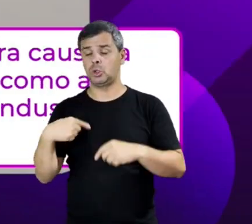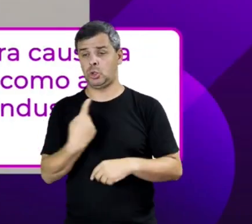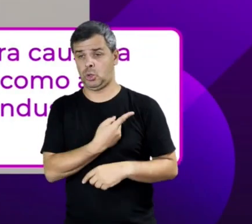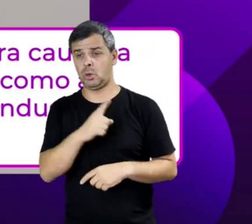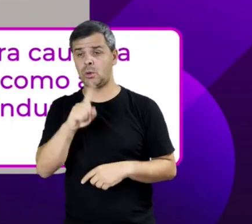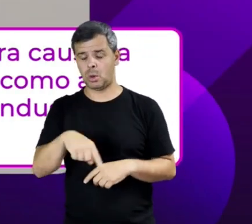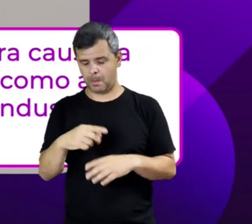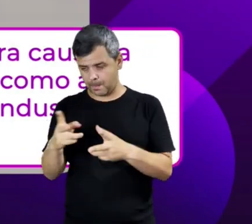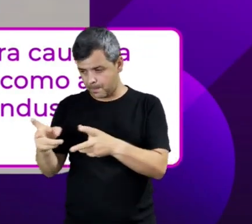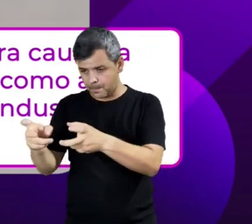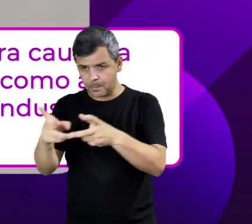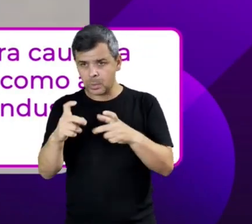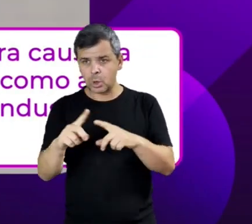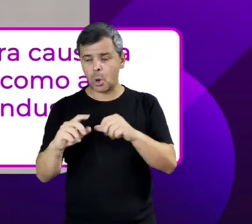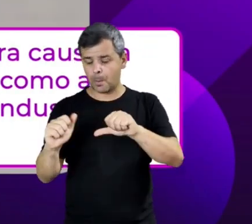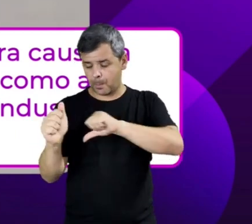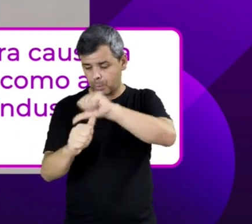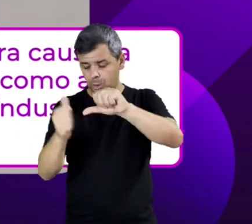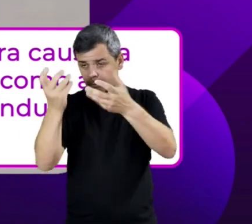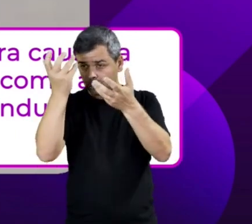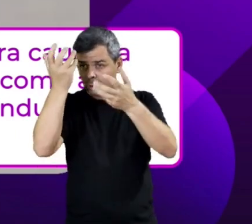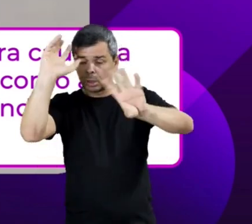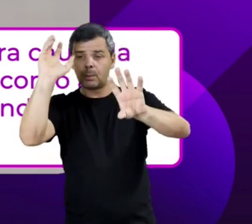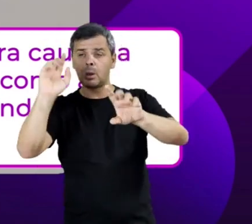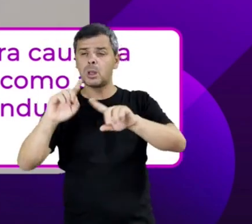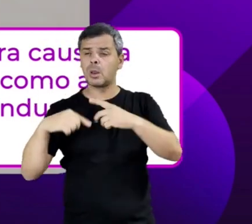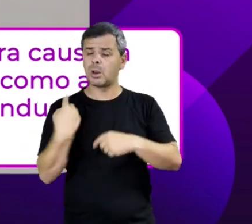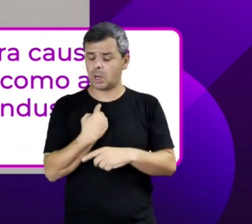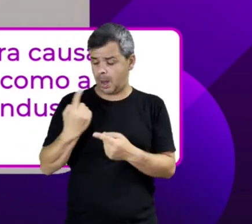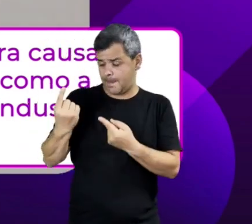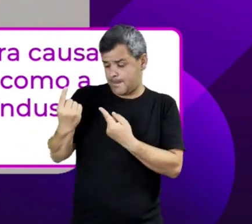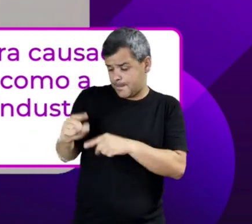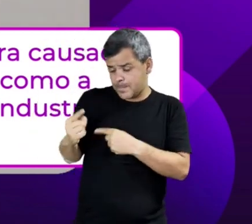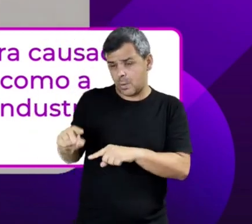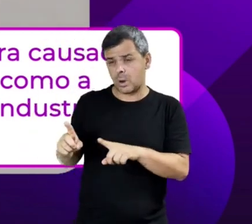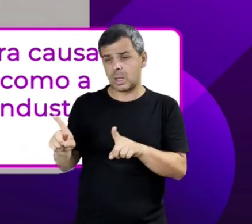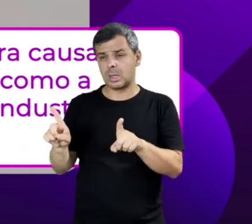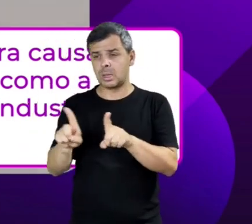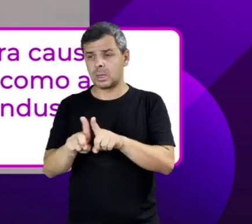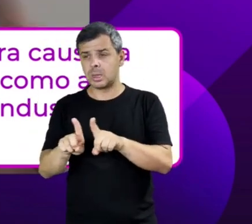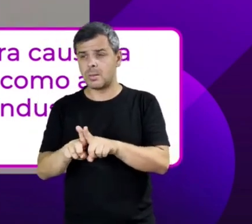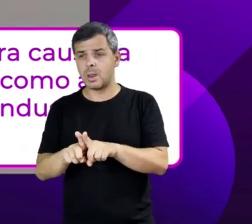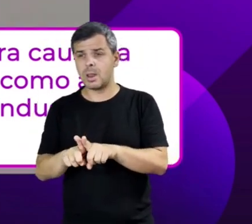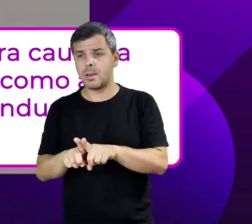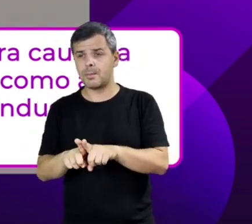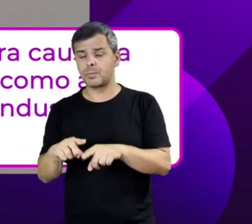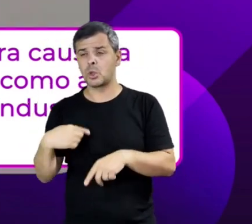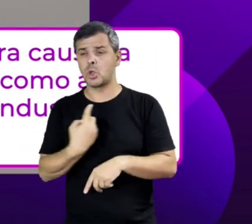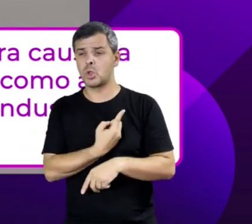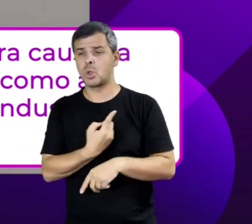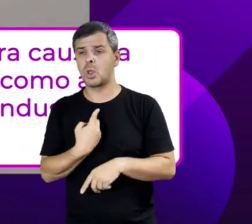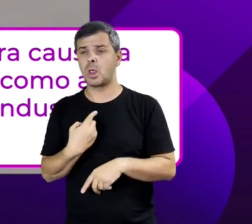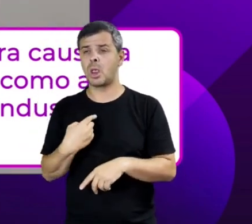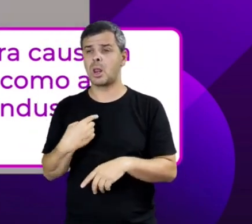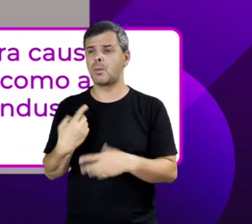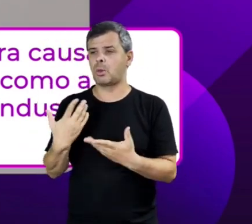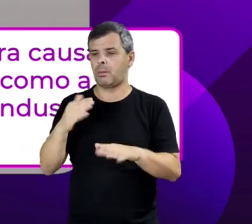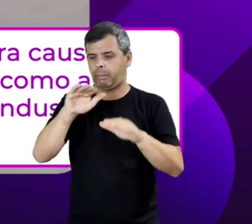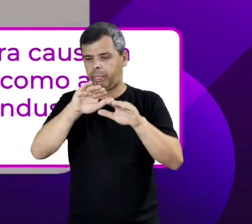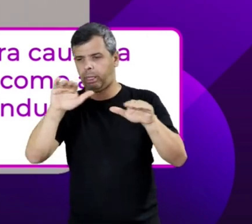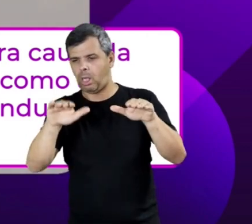nós identificamos como mudanças climáticas e que provocam, então, o que nós chamamos desse